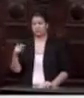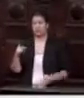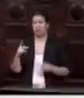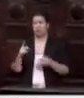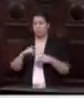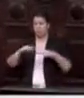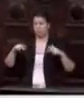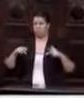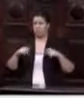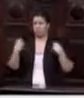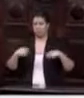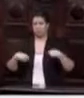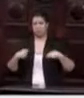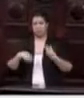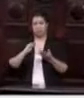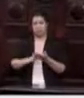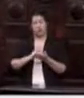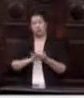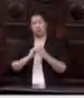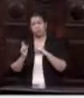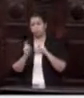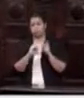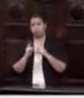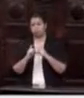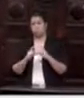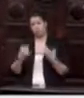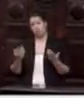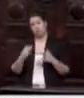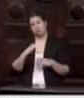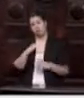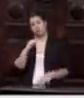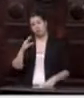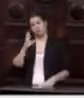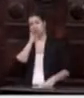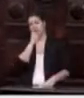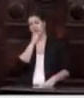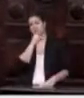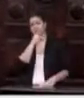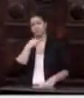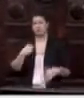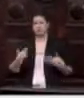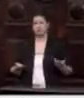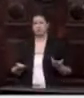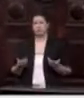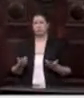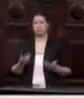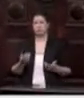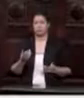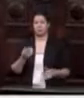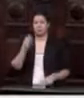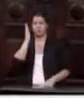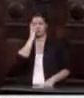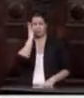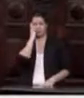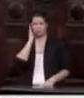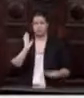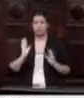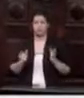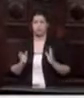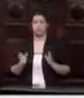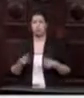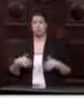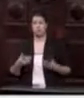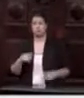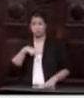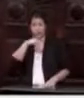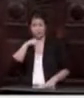que a oposição está colocando aqui há muito tempo, vários parlamentares, não forem adotadas. Se não se conseguir